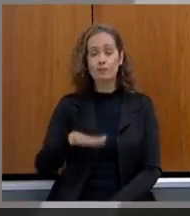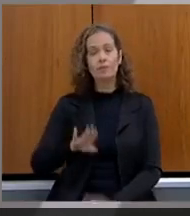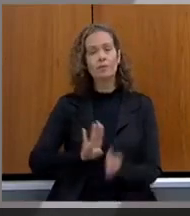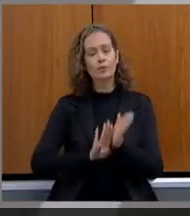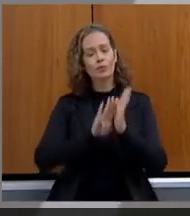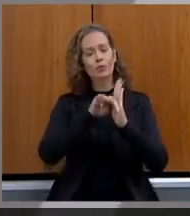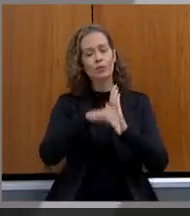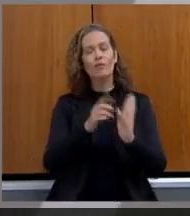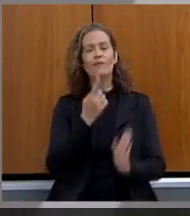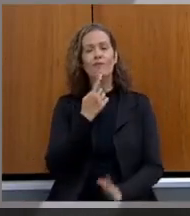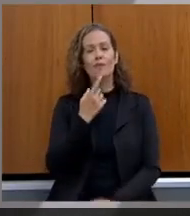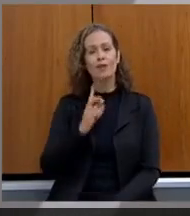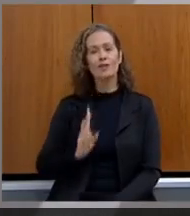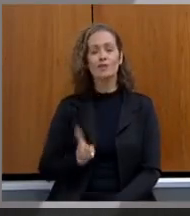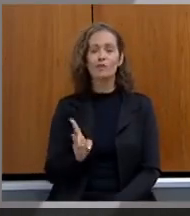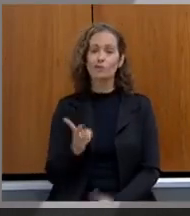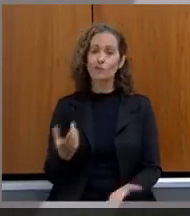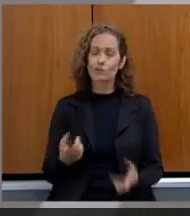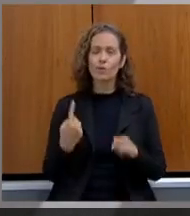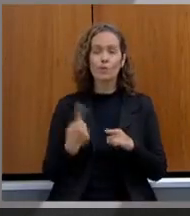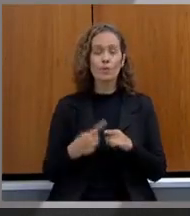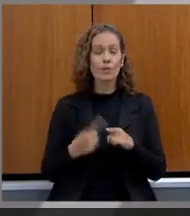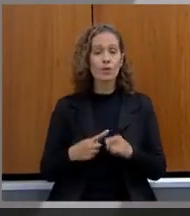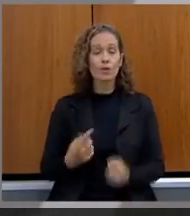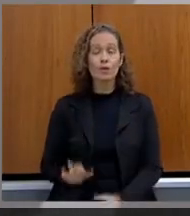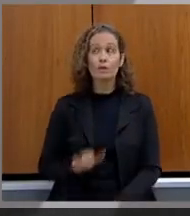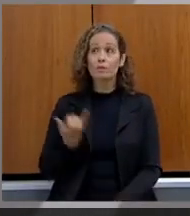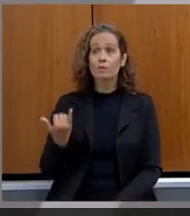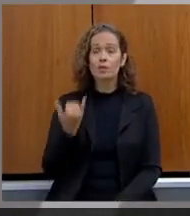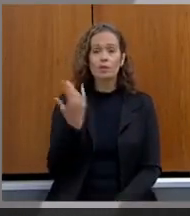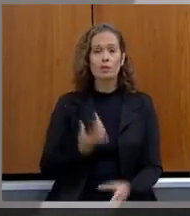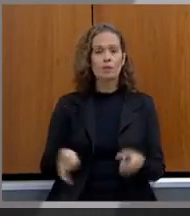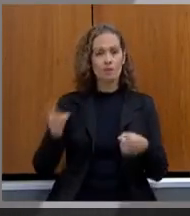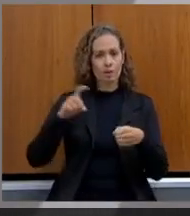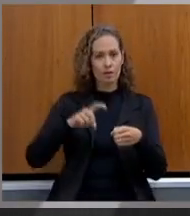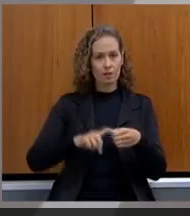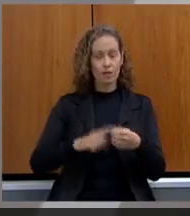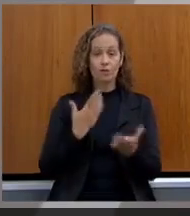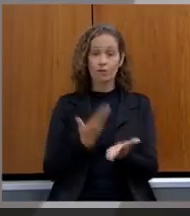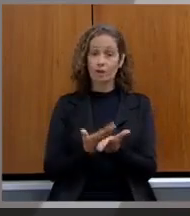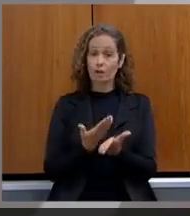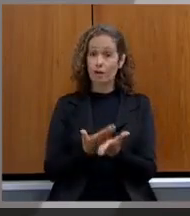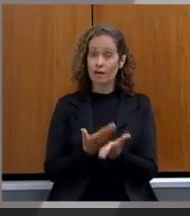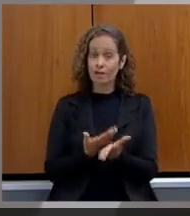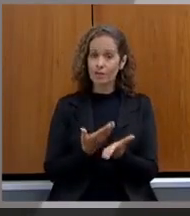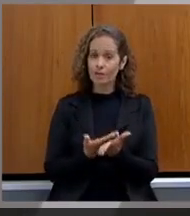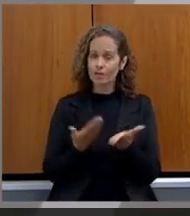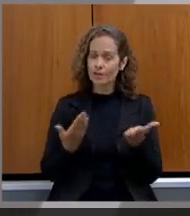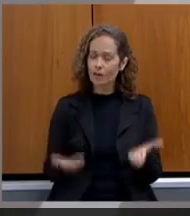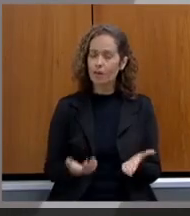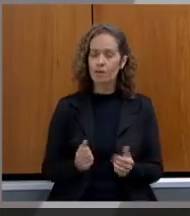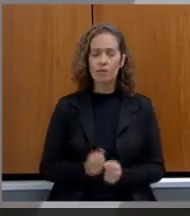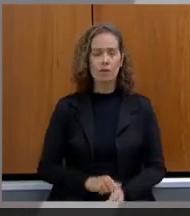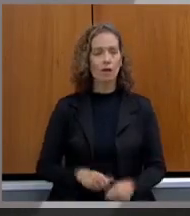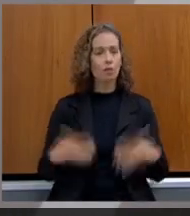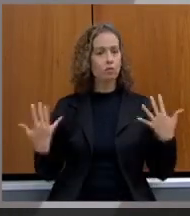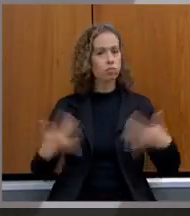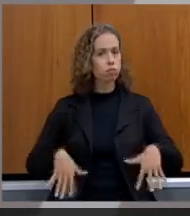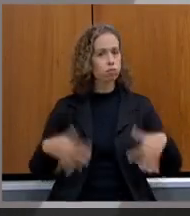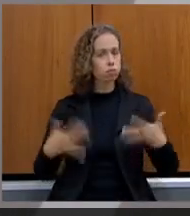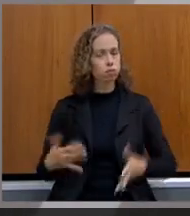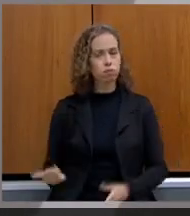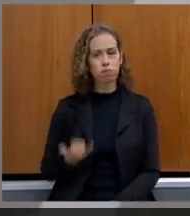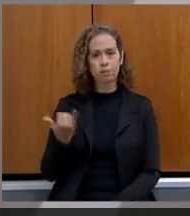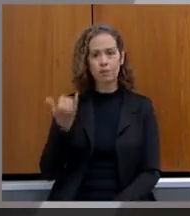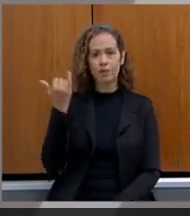vermelha porque a importância do retorno às aulas gente isso não tem preço para o aluno da rede